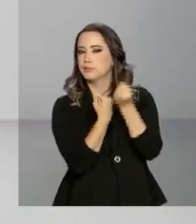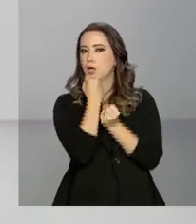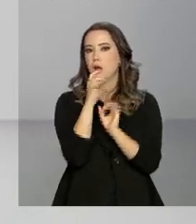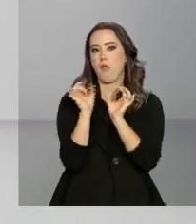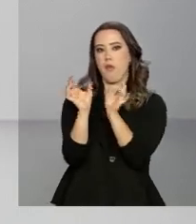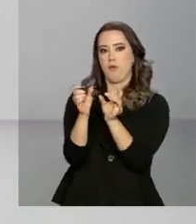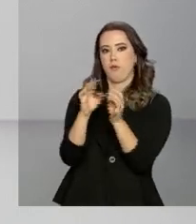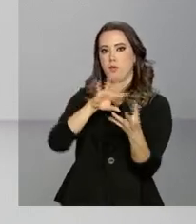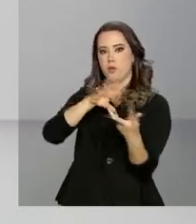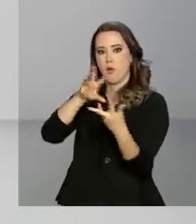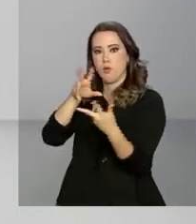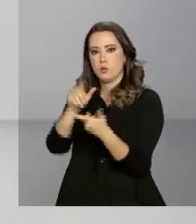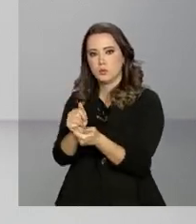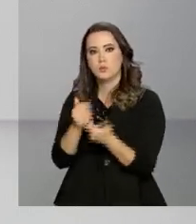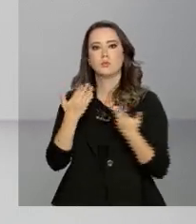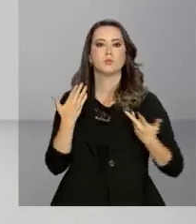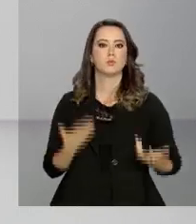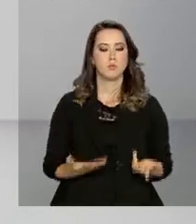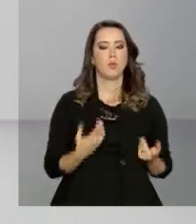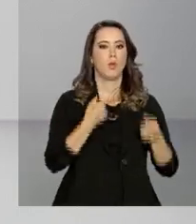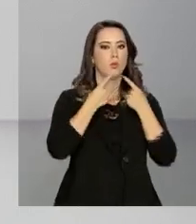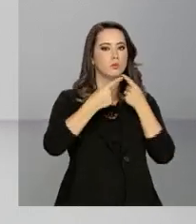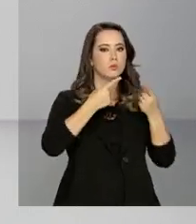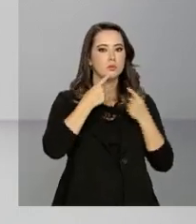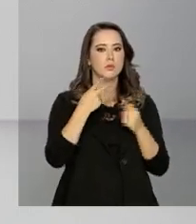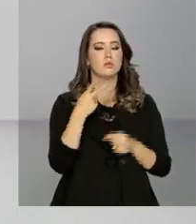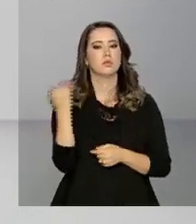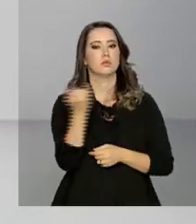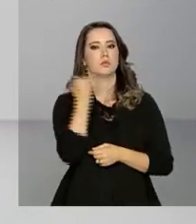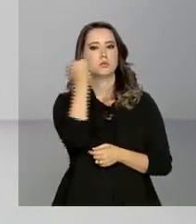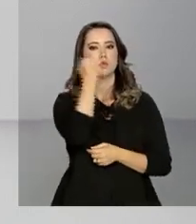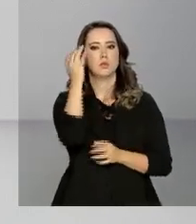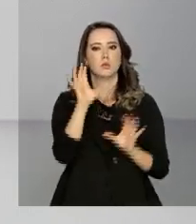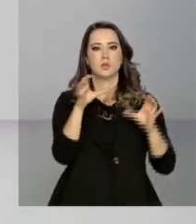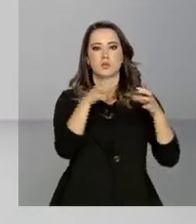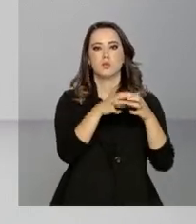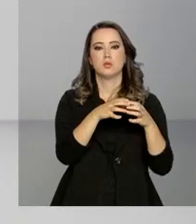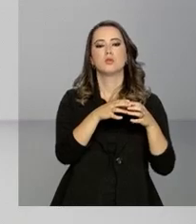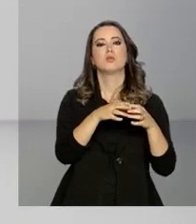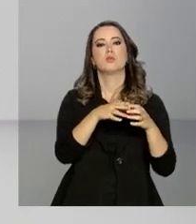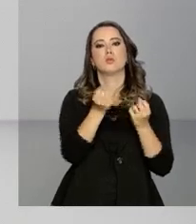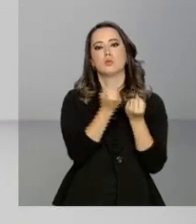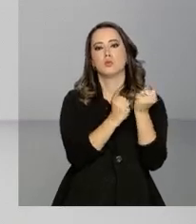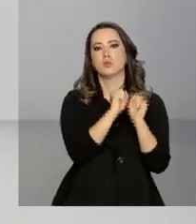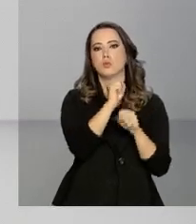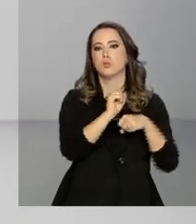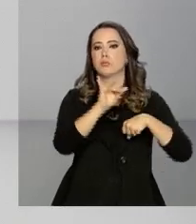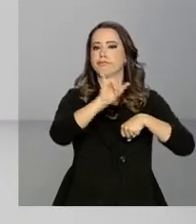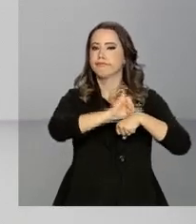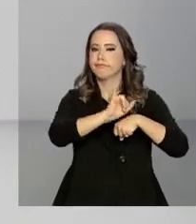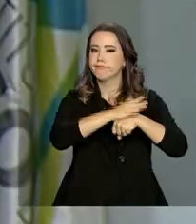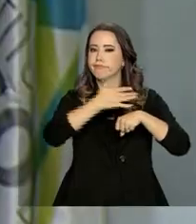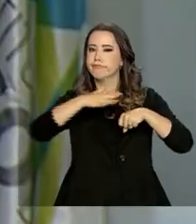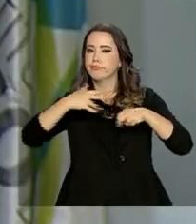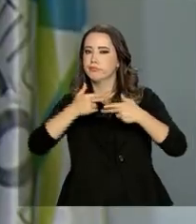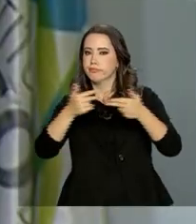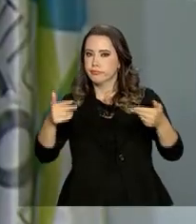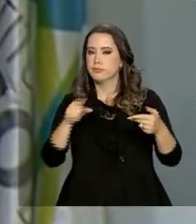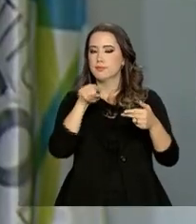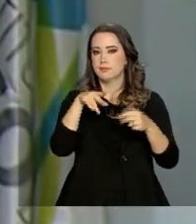do brasil durante discurso temer falou sobre a importância do setor de siderurgia para o país